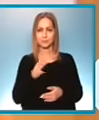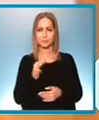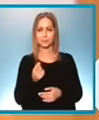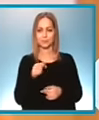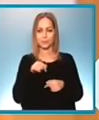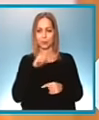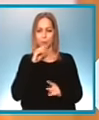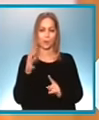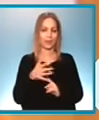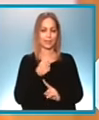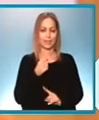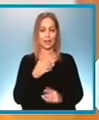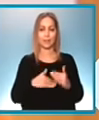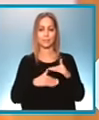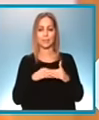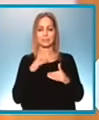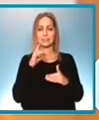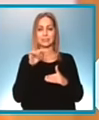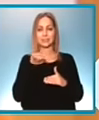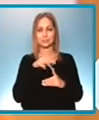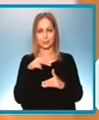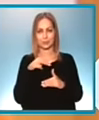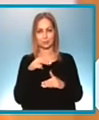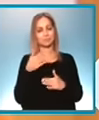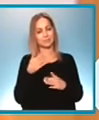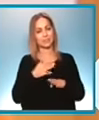até 16 mil euros na nossa Janela da Felicidade.